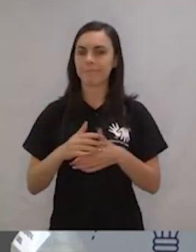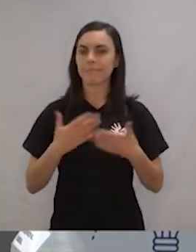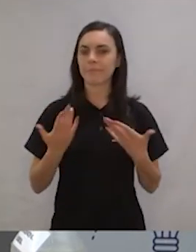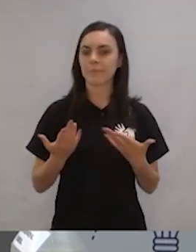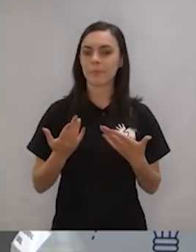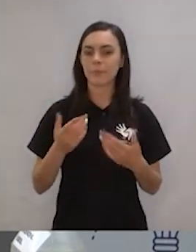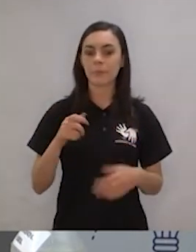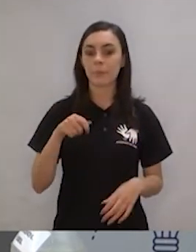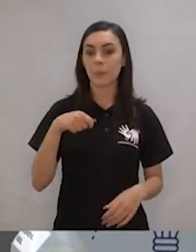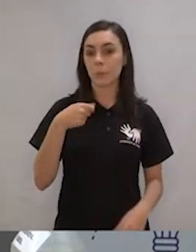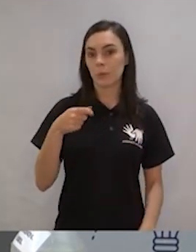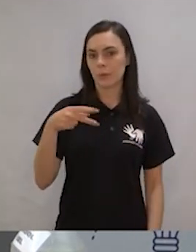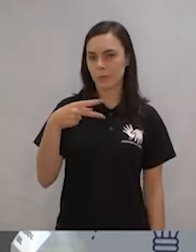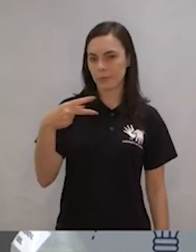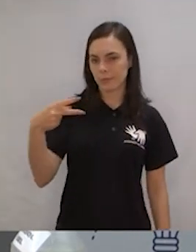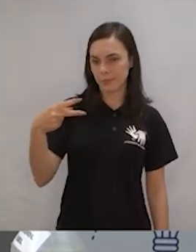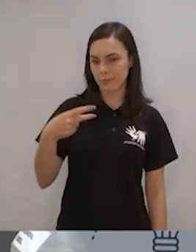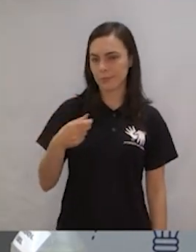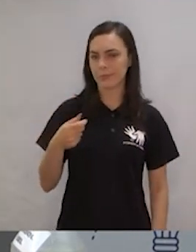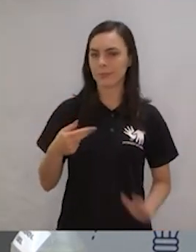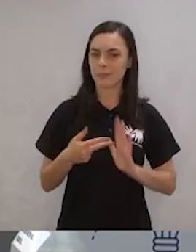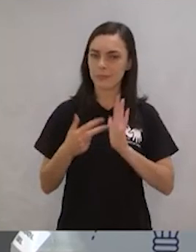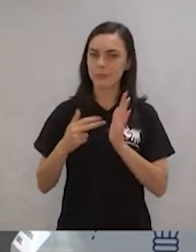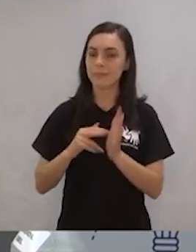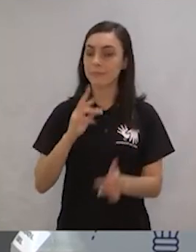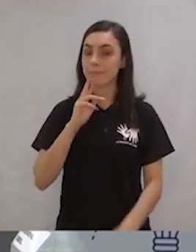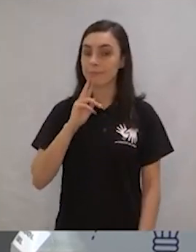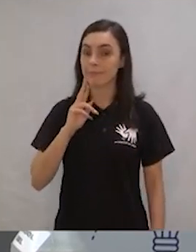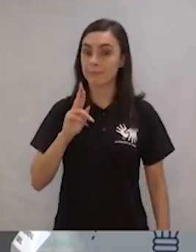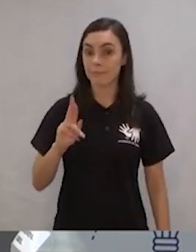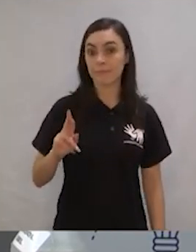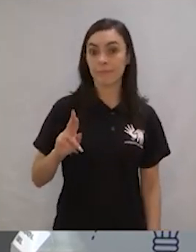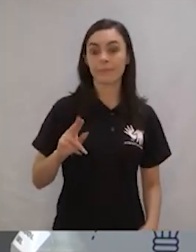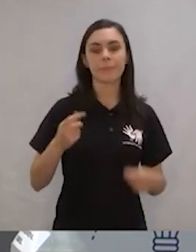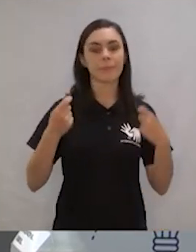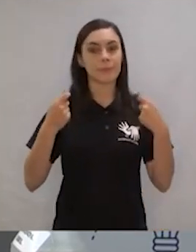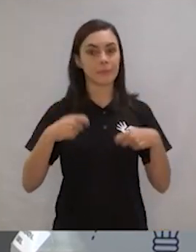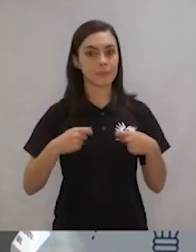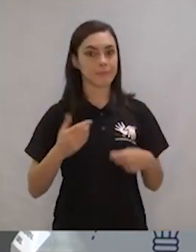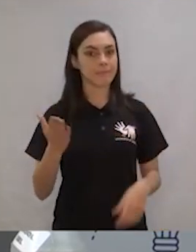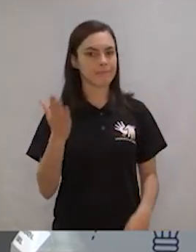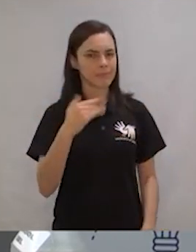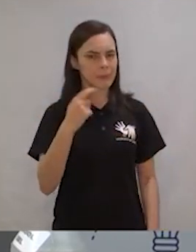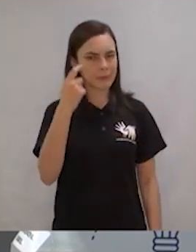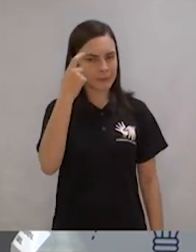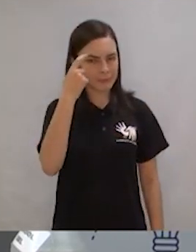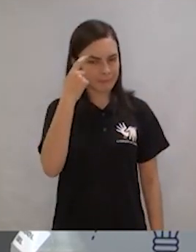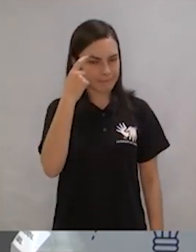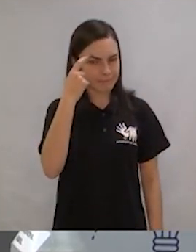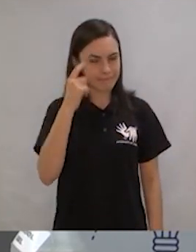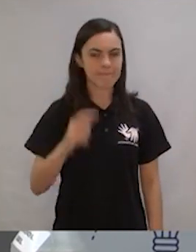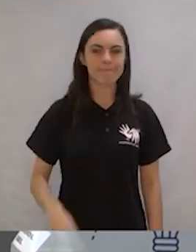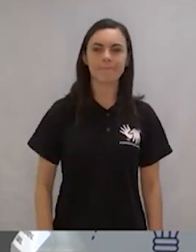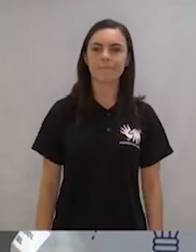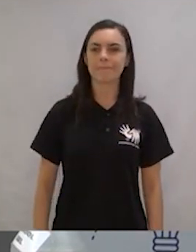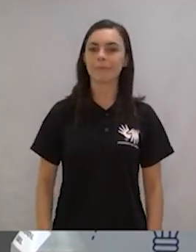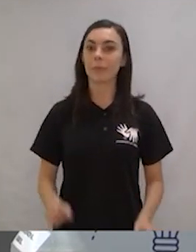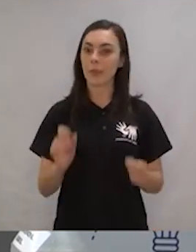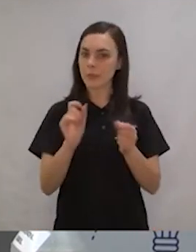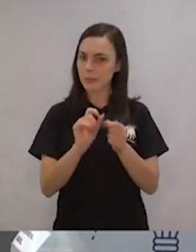cestos, o sinal da igualdade, que é o sinal do igual, e vamos Vamos lá? Vamos pensar um